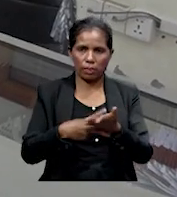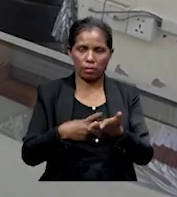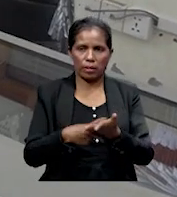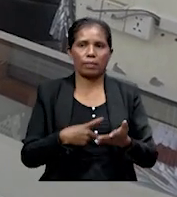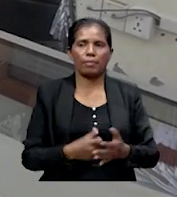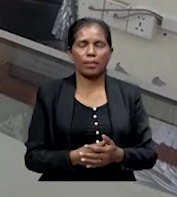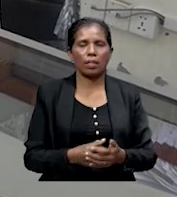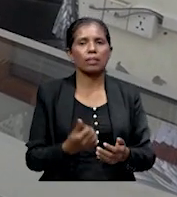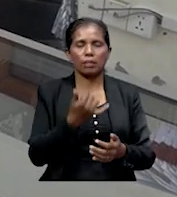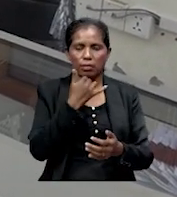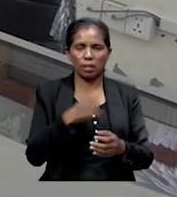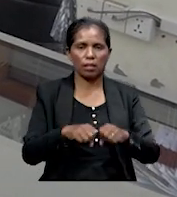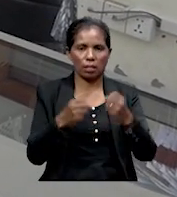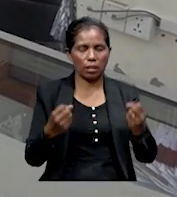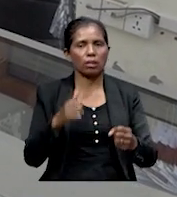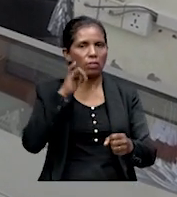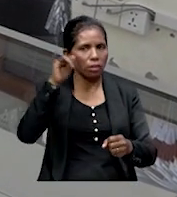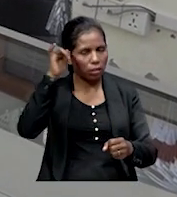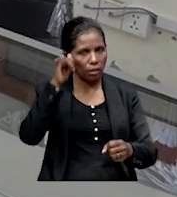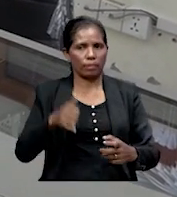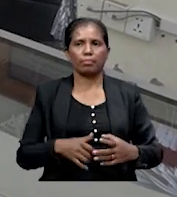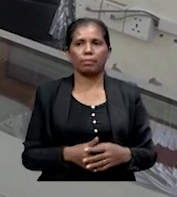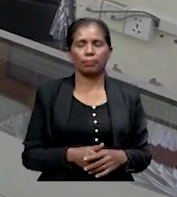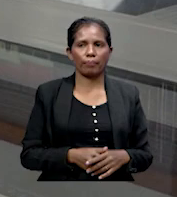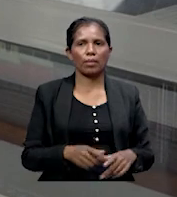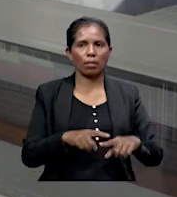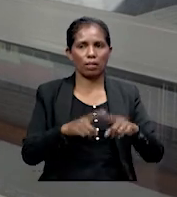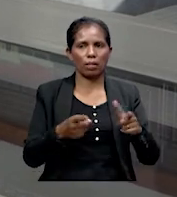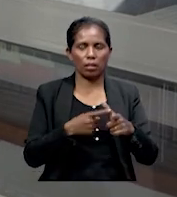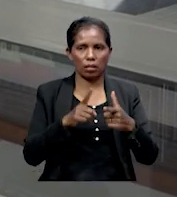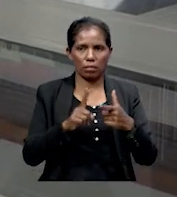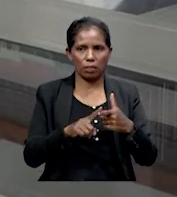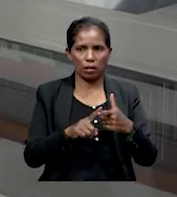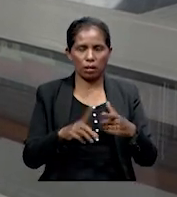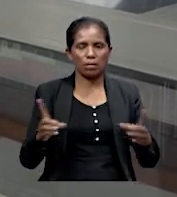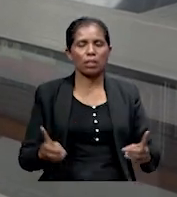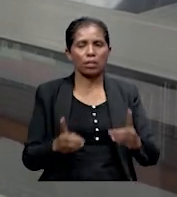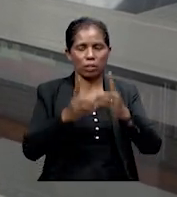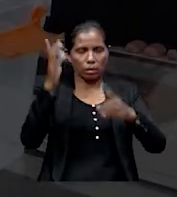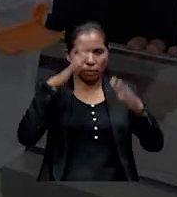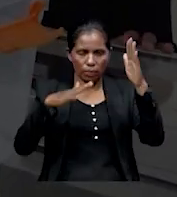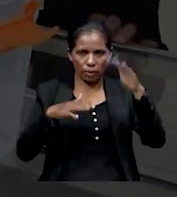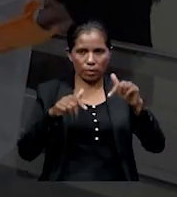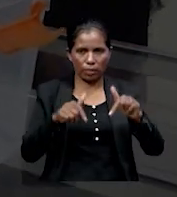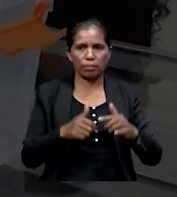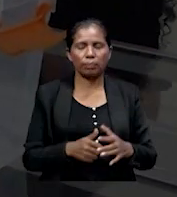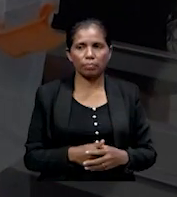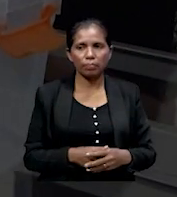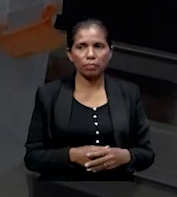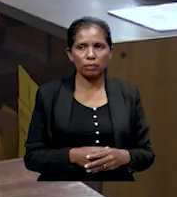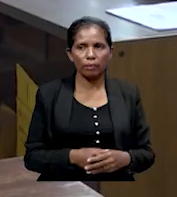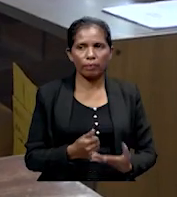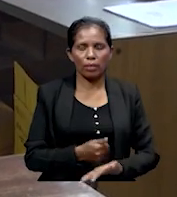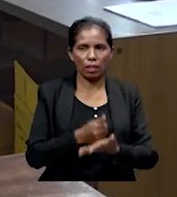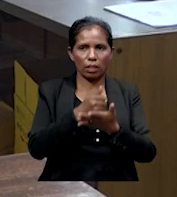a variação cheque. Mas bem, a mim depois de a mim a sorte problema ainda, né? Atendimento